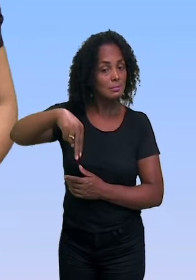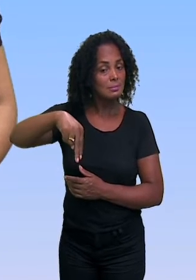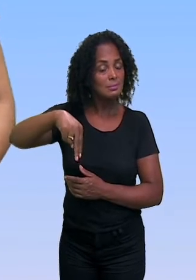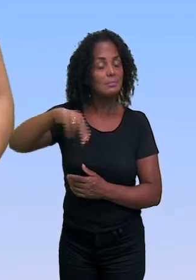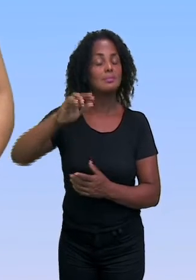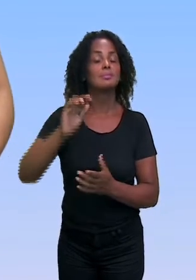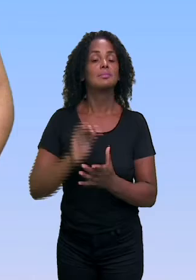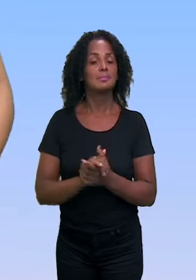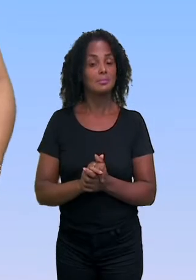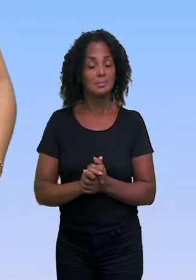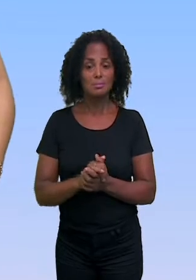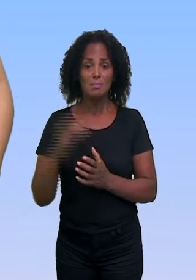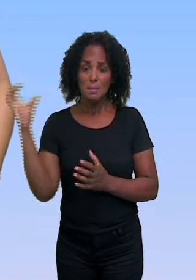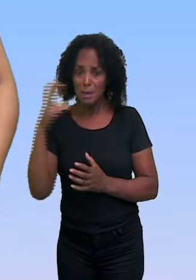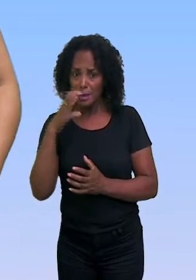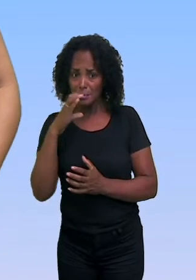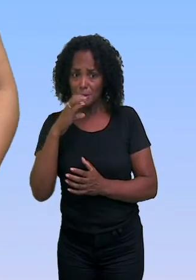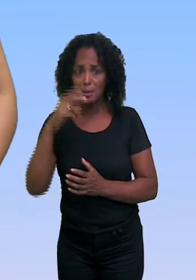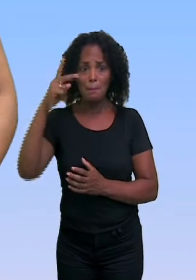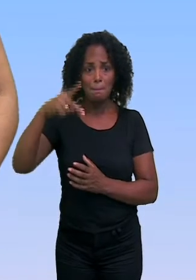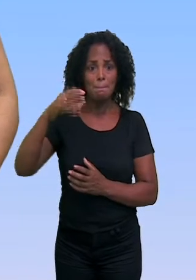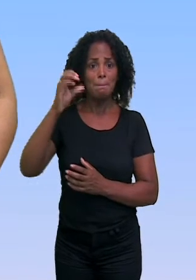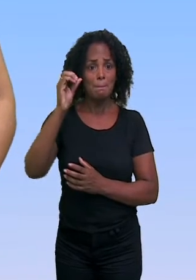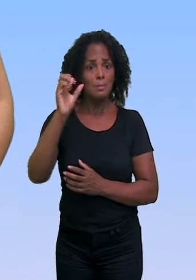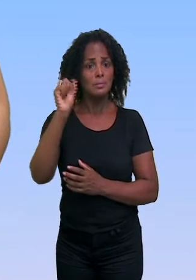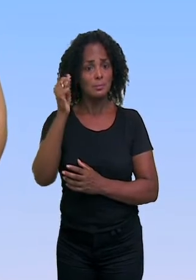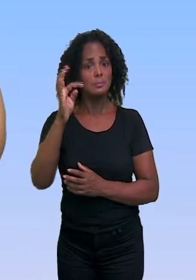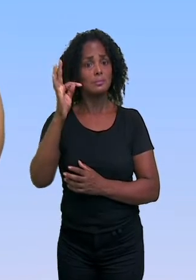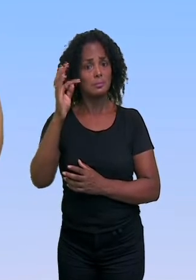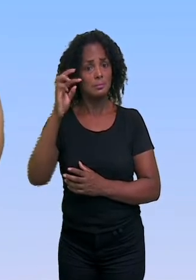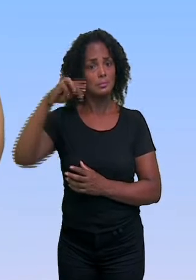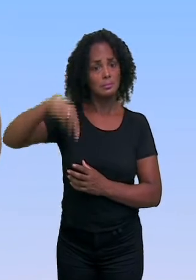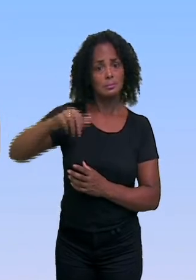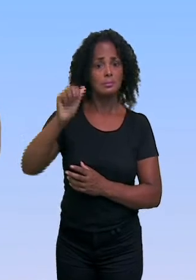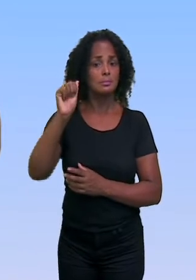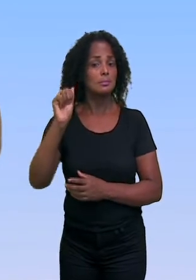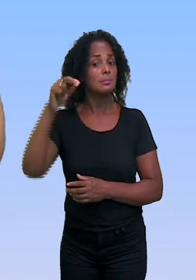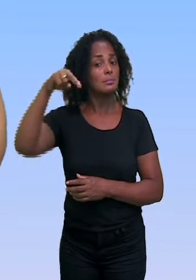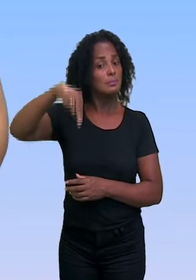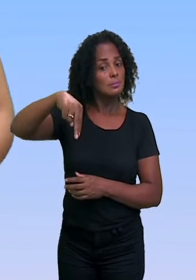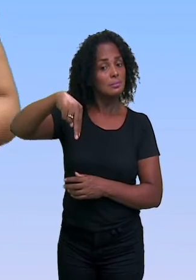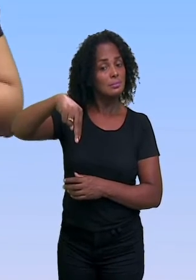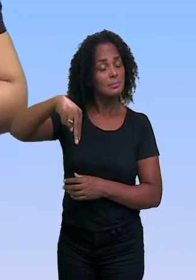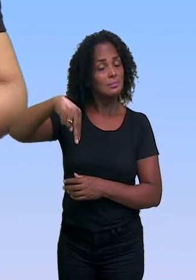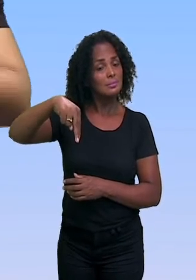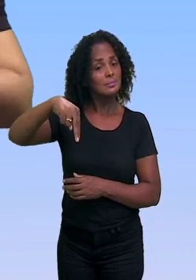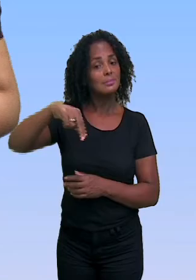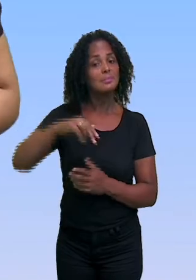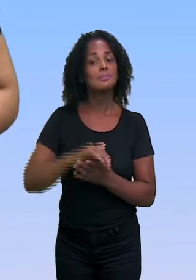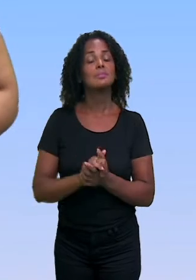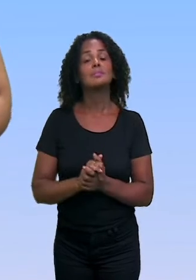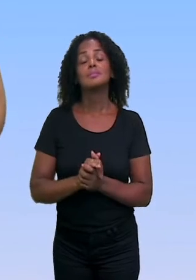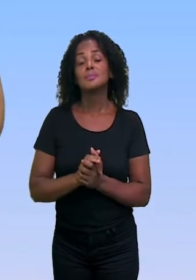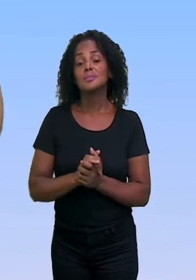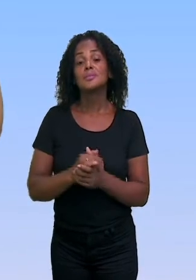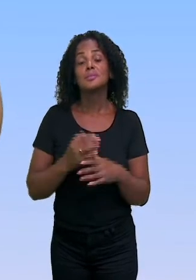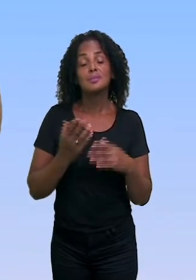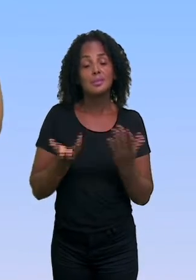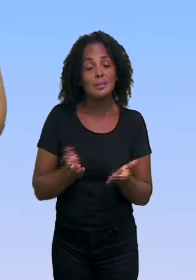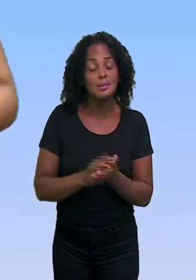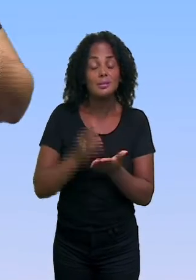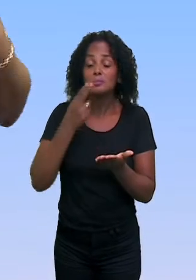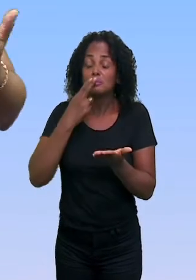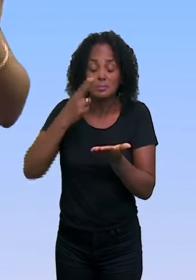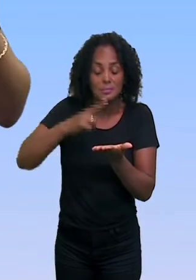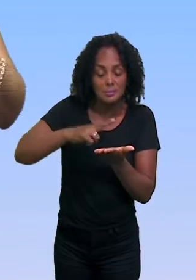Ei mais rápido um pouquinho pe o West and que dá o posto América